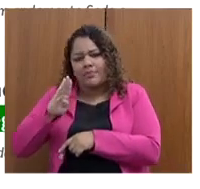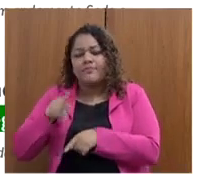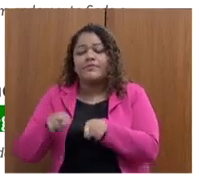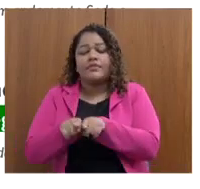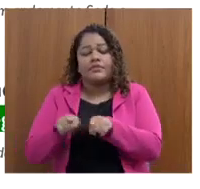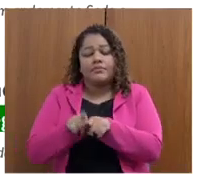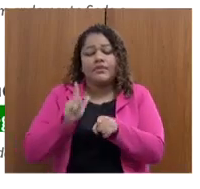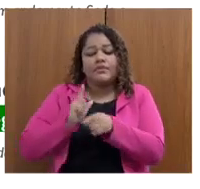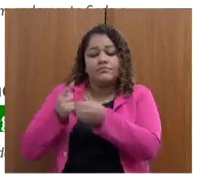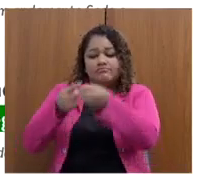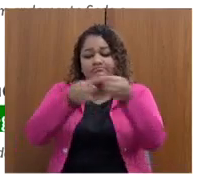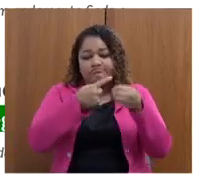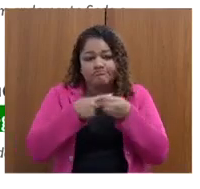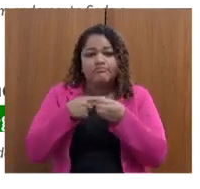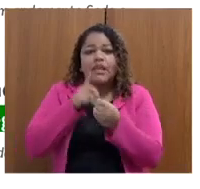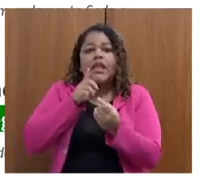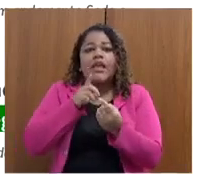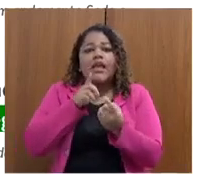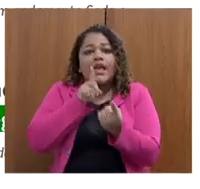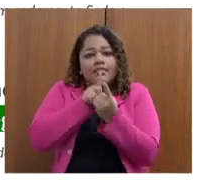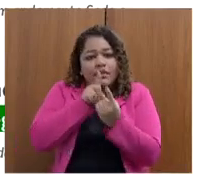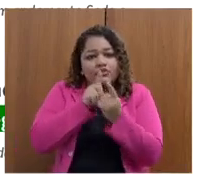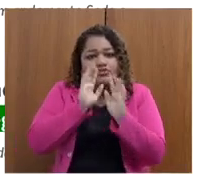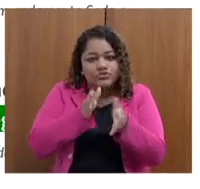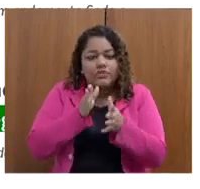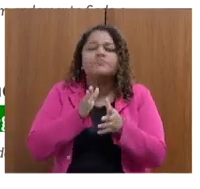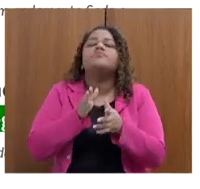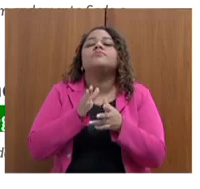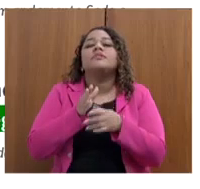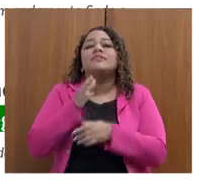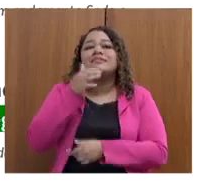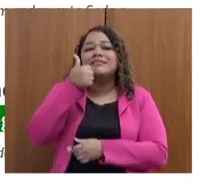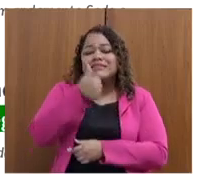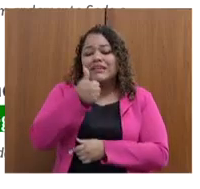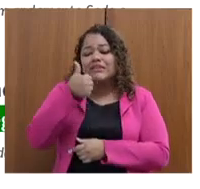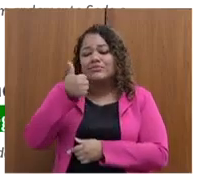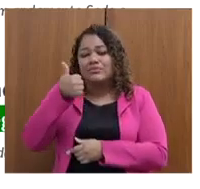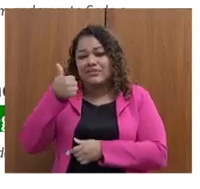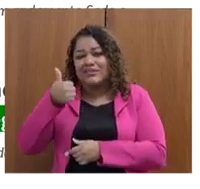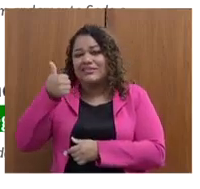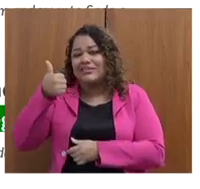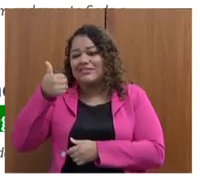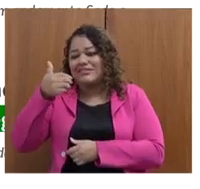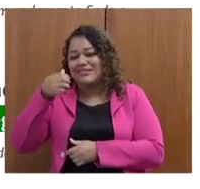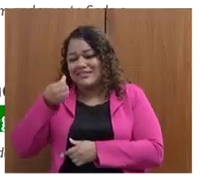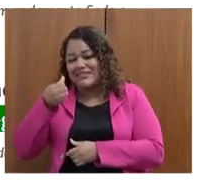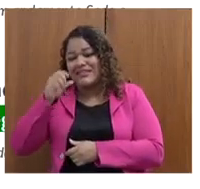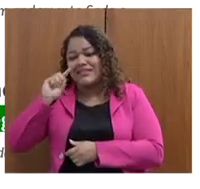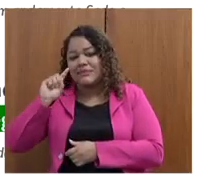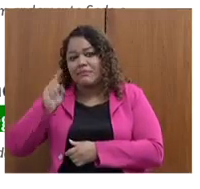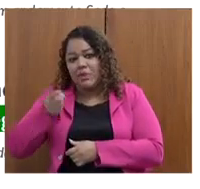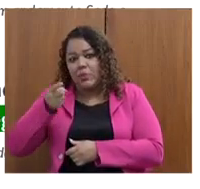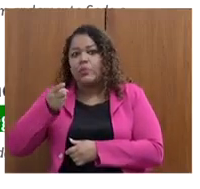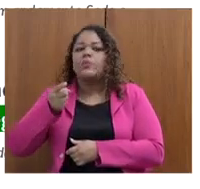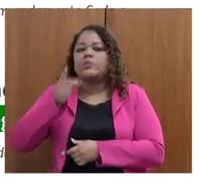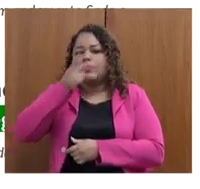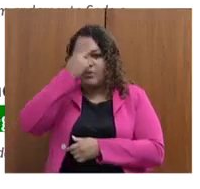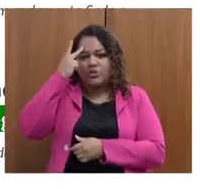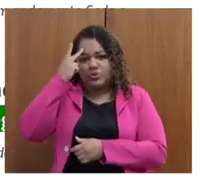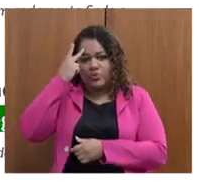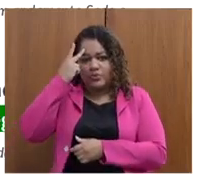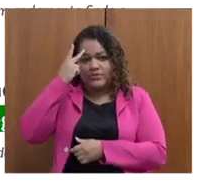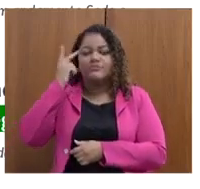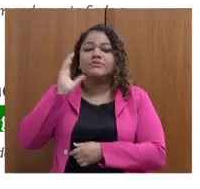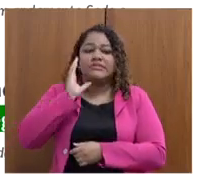e 116 mil cidadãos ou seja 116 mil famílias na mira aí